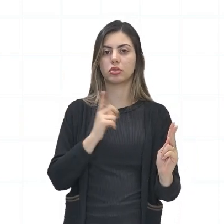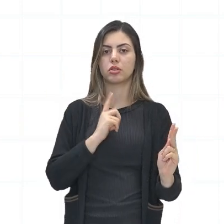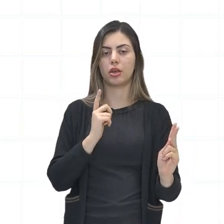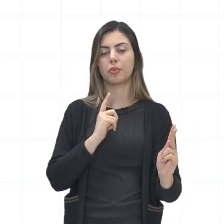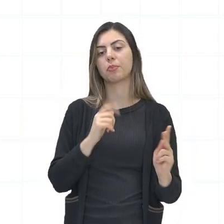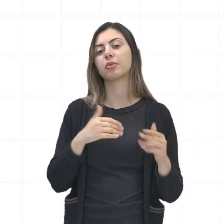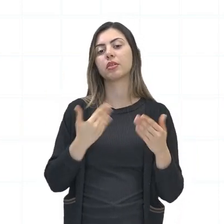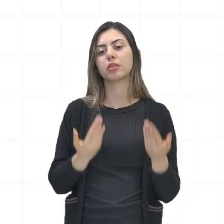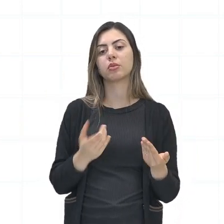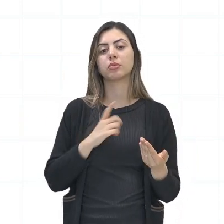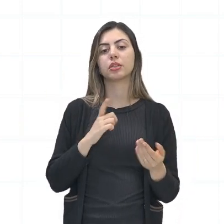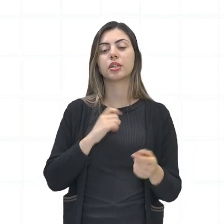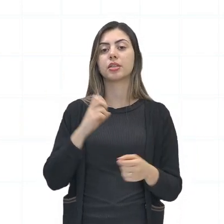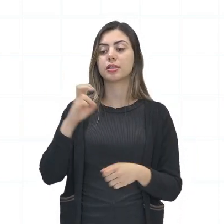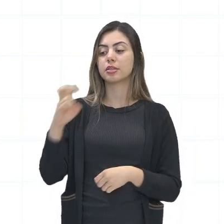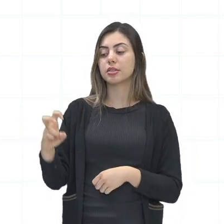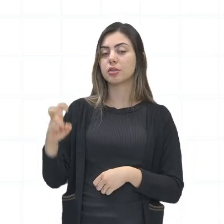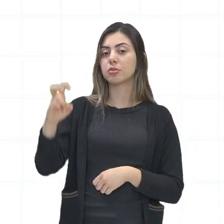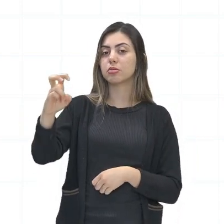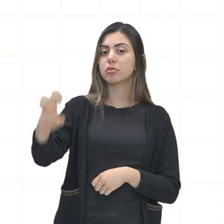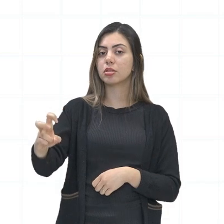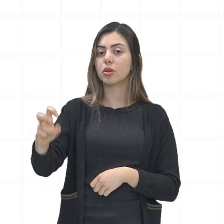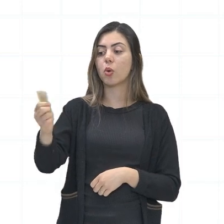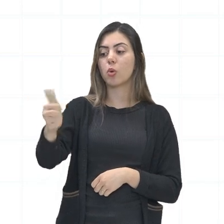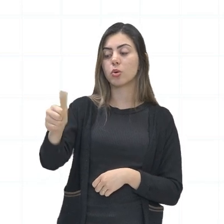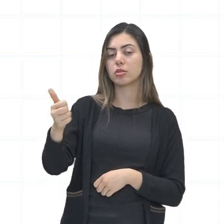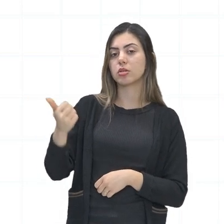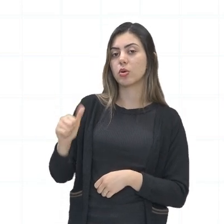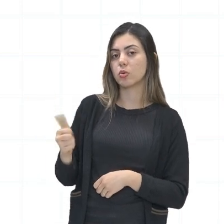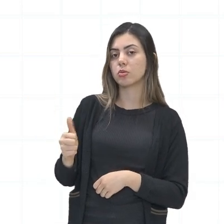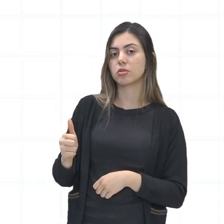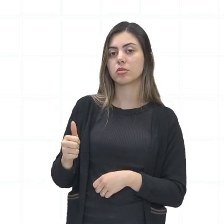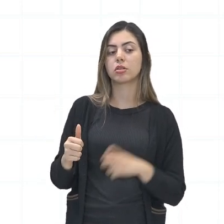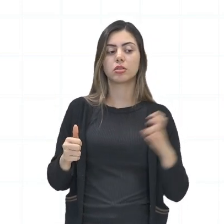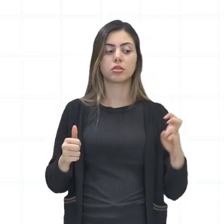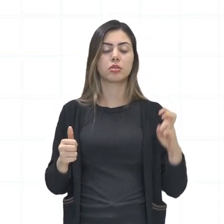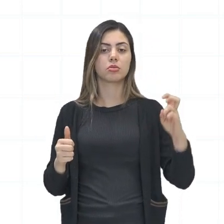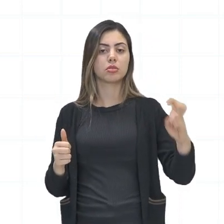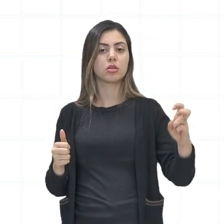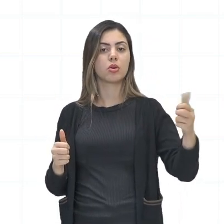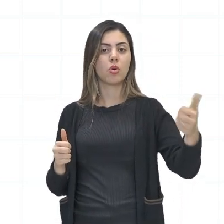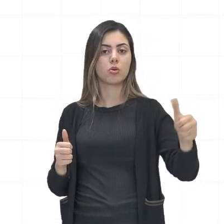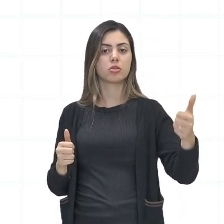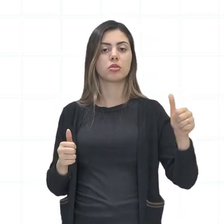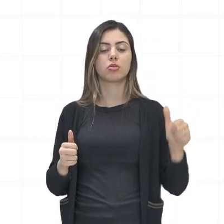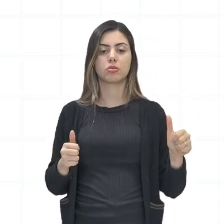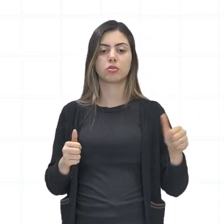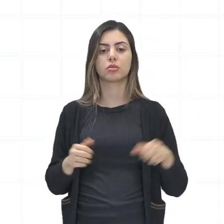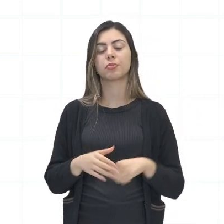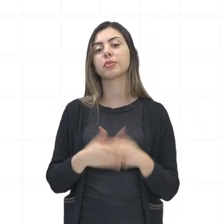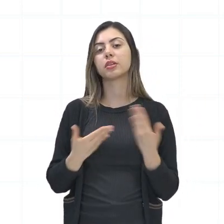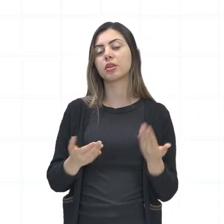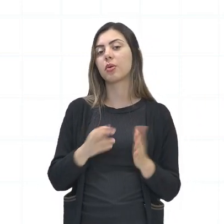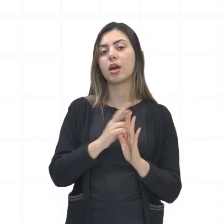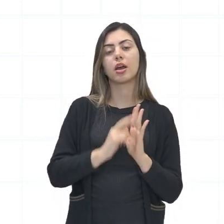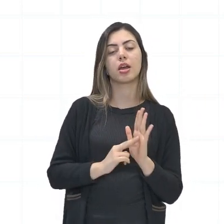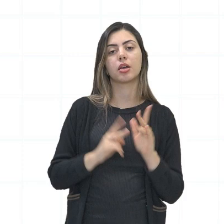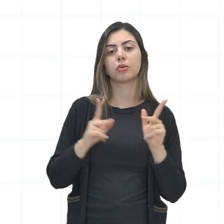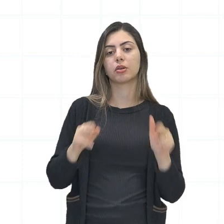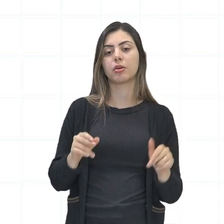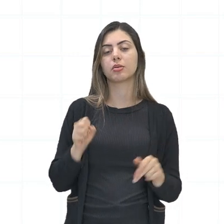elas são divididas em 5 games de 11 pontos cada, valendo a mesma regra em caso de empate com